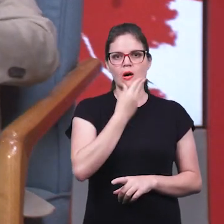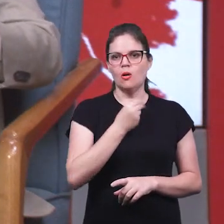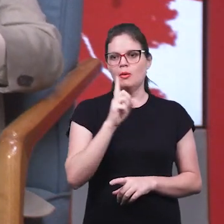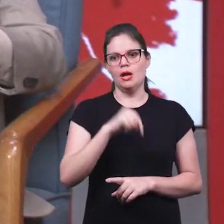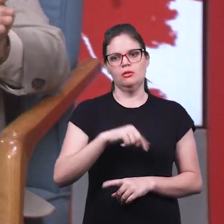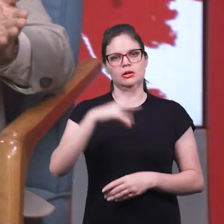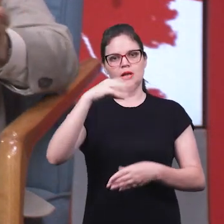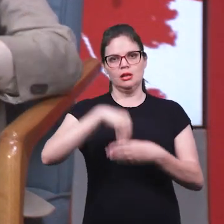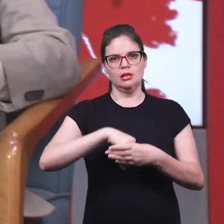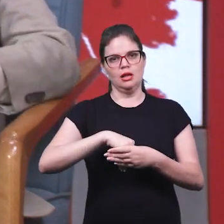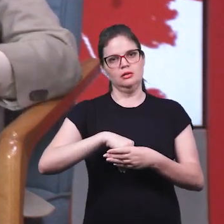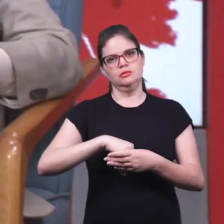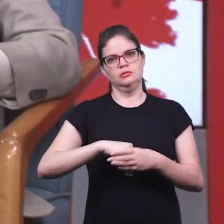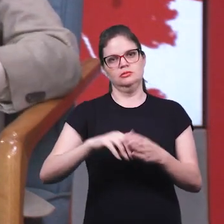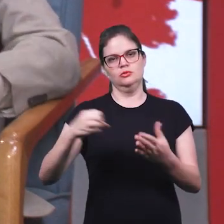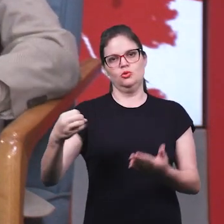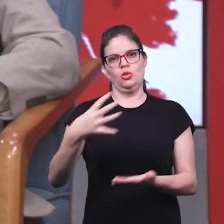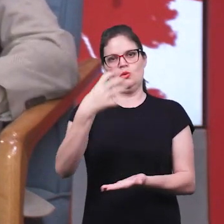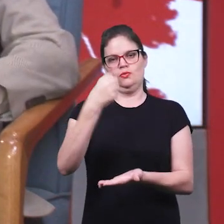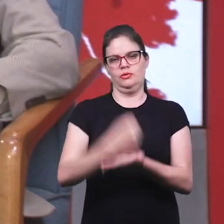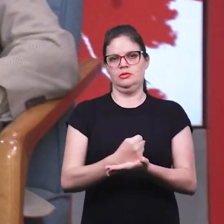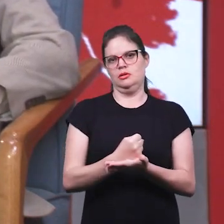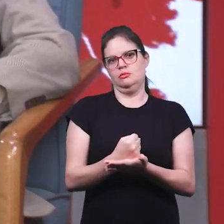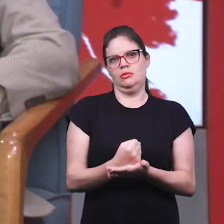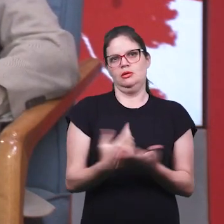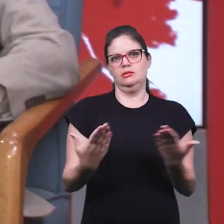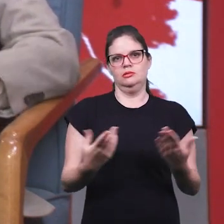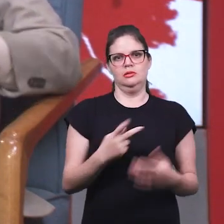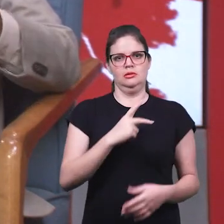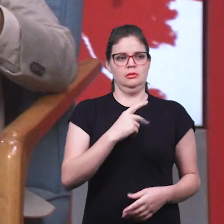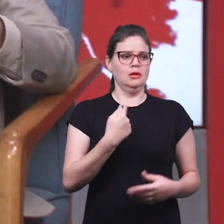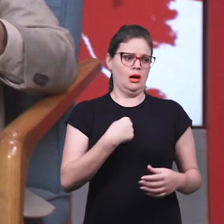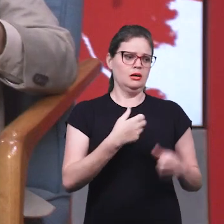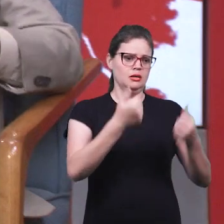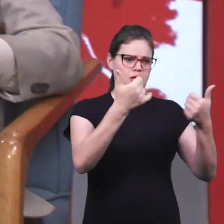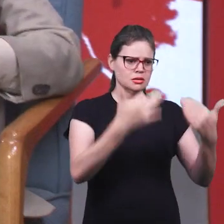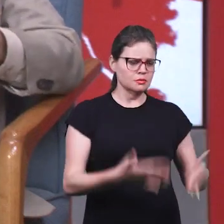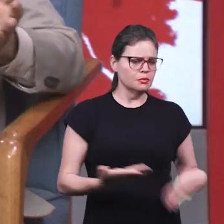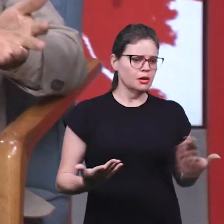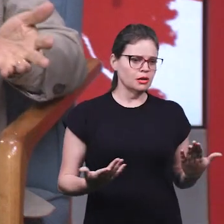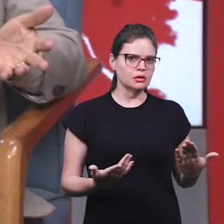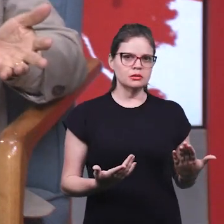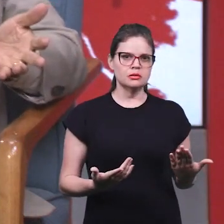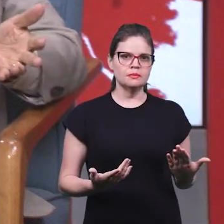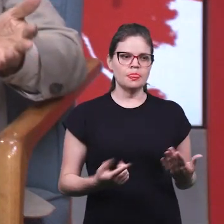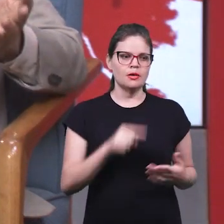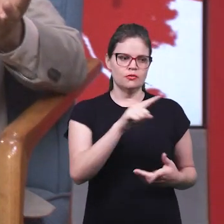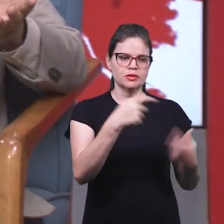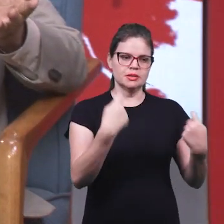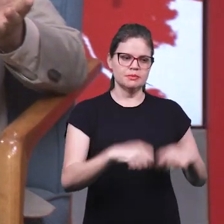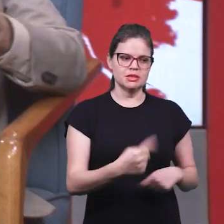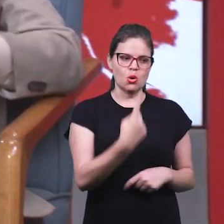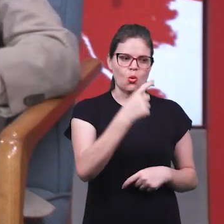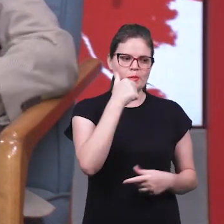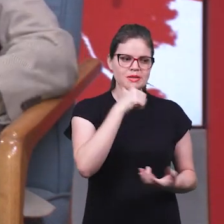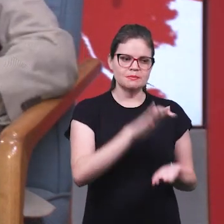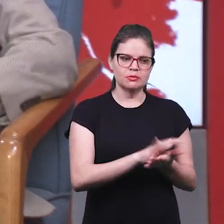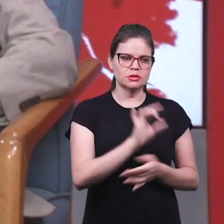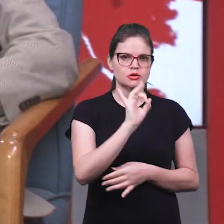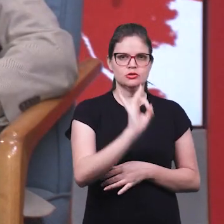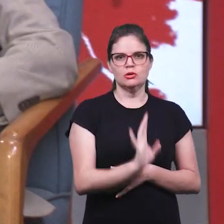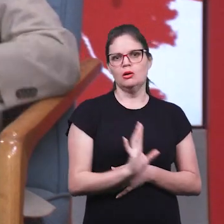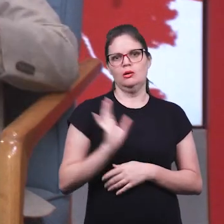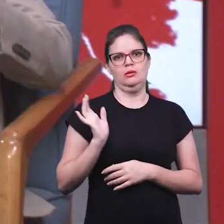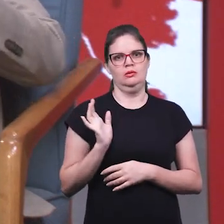é o que a Bíblia diz do Novo Testamento, que Paulo ensina. Não é? Marido de uma só mulher, então ele está falando de varão, marido de uma só mulher. Não